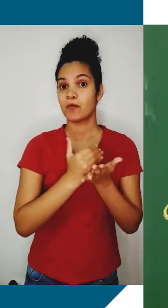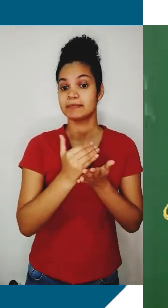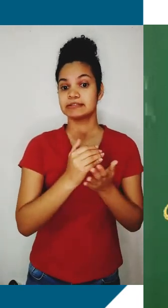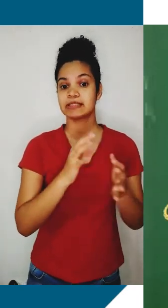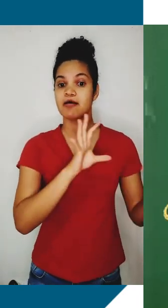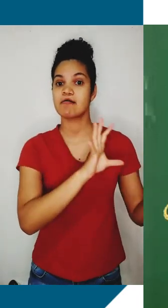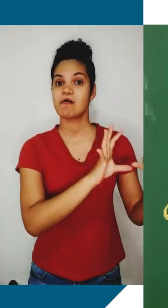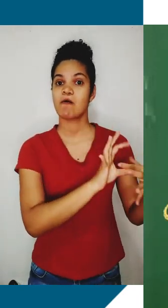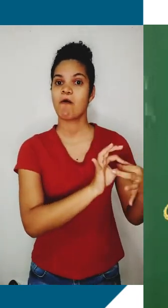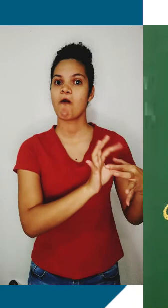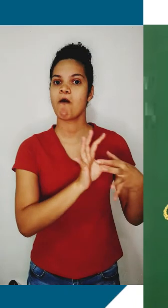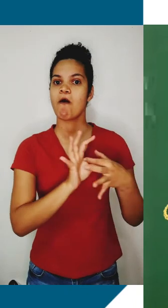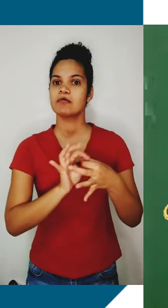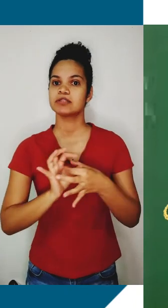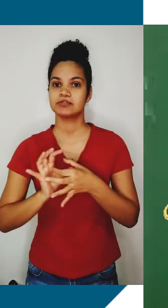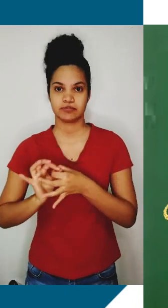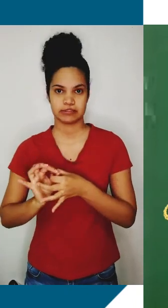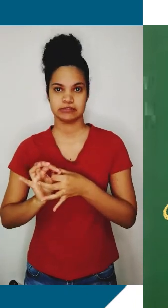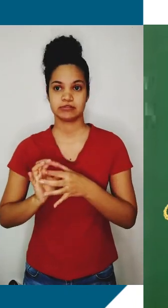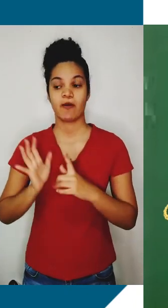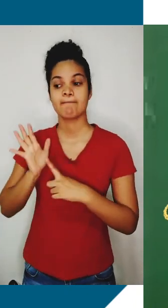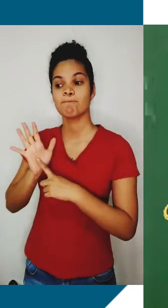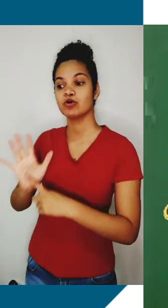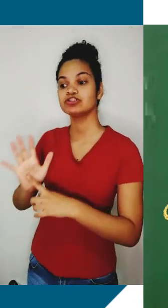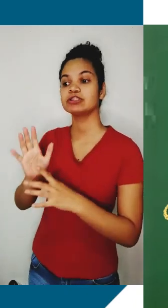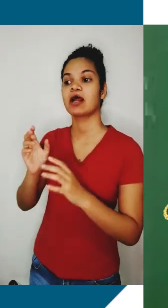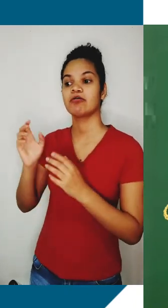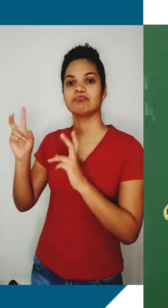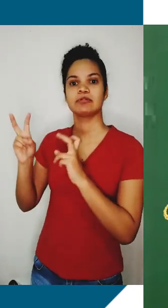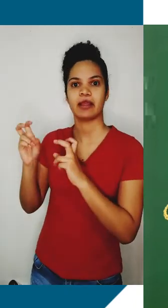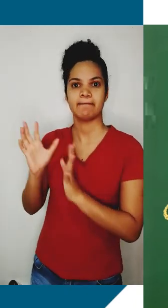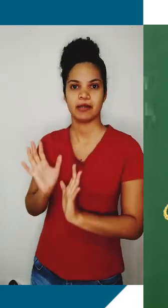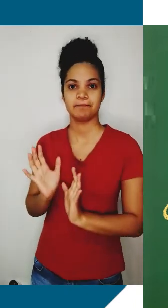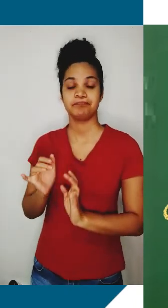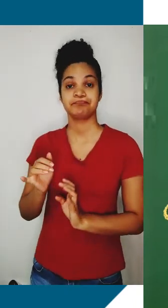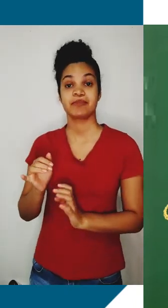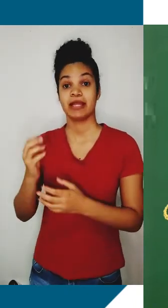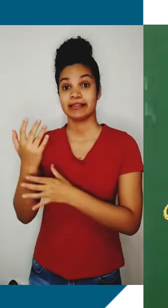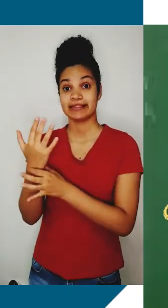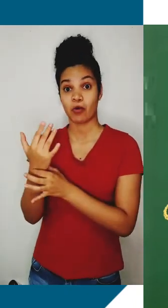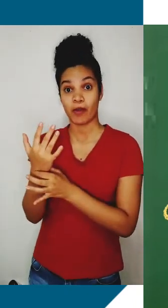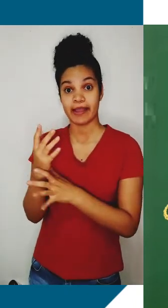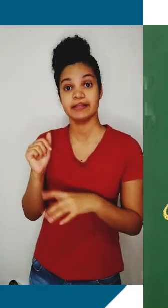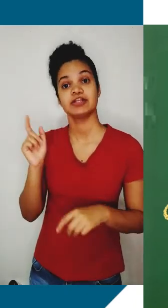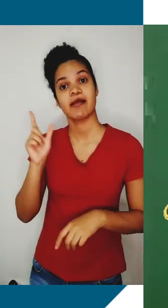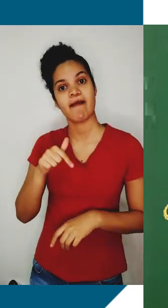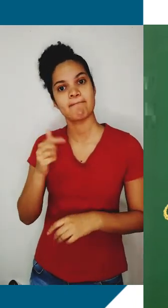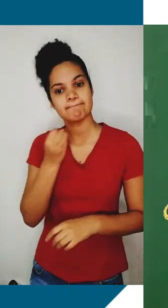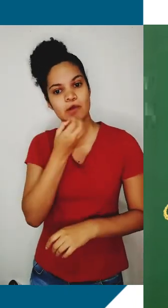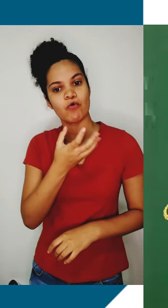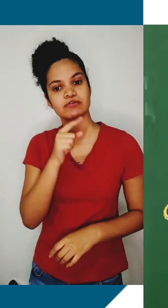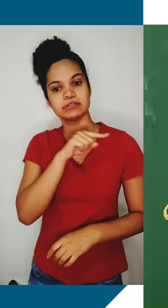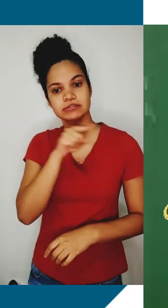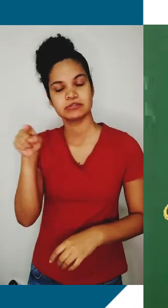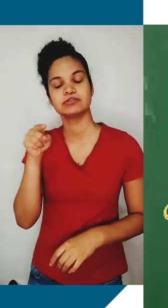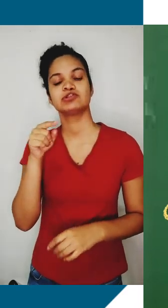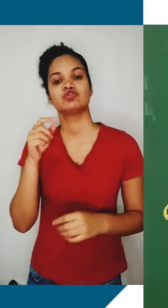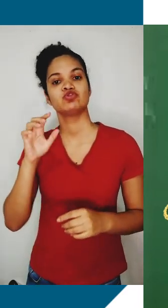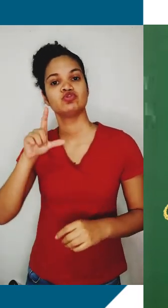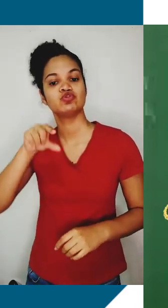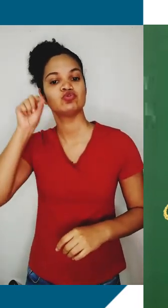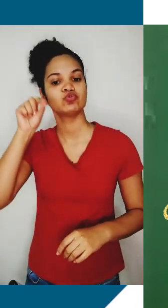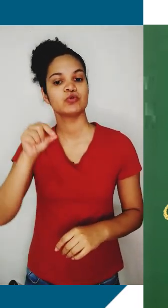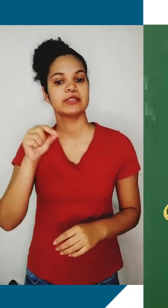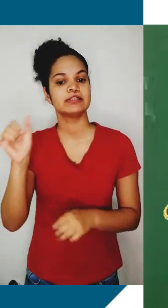contextualização, que é a apresentação do tema. Para a UERJ, é bom você apostar